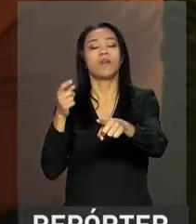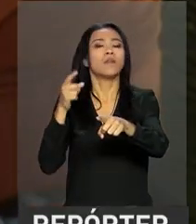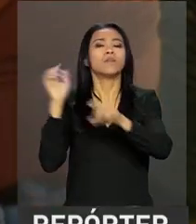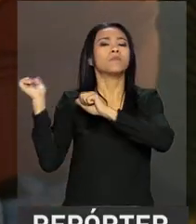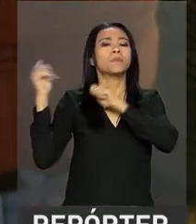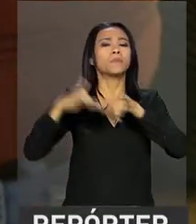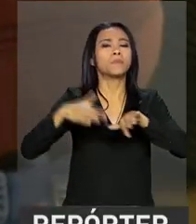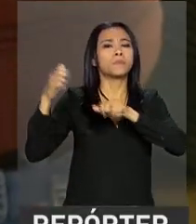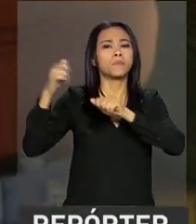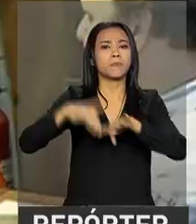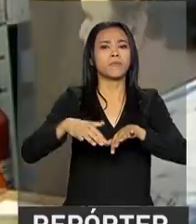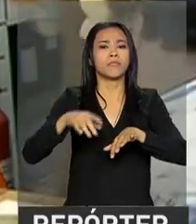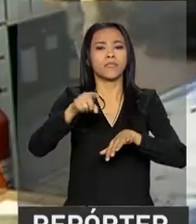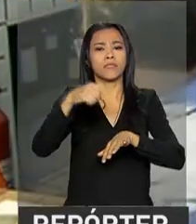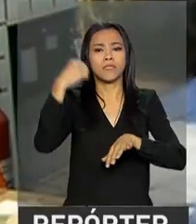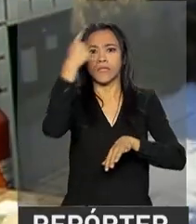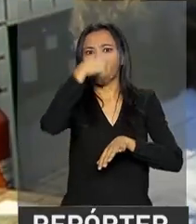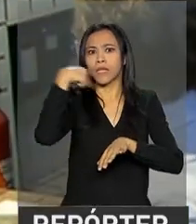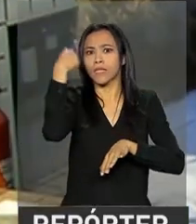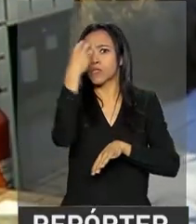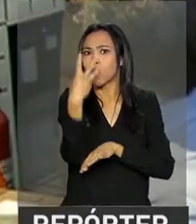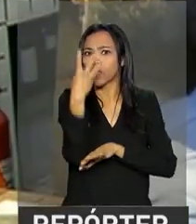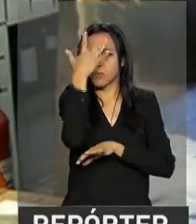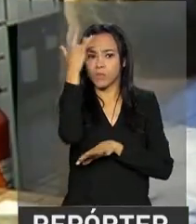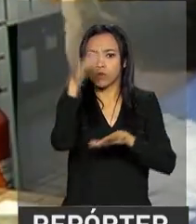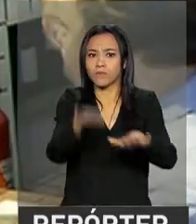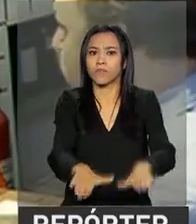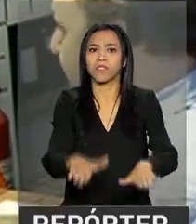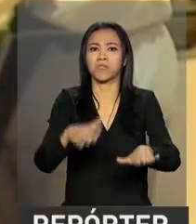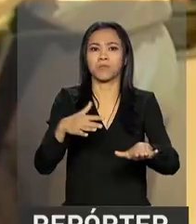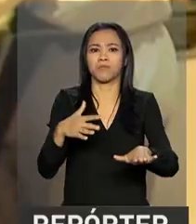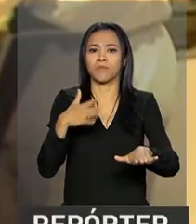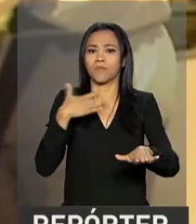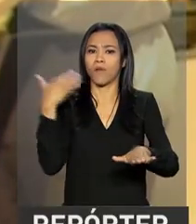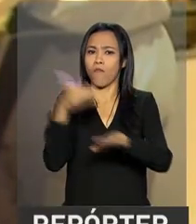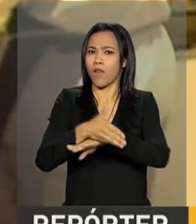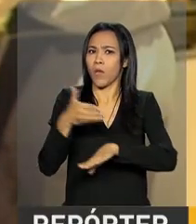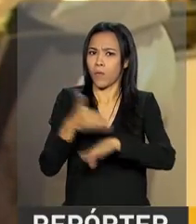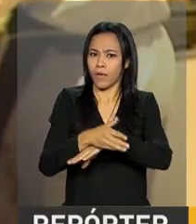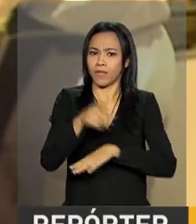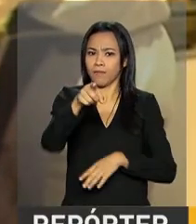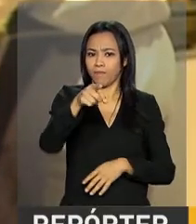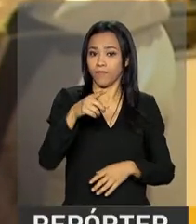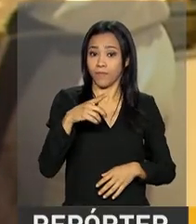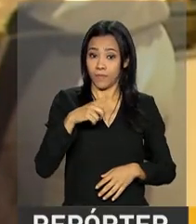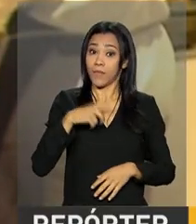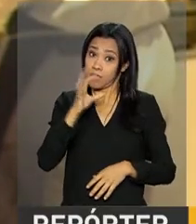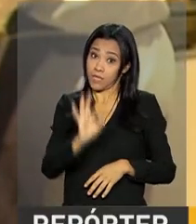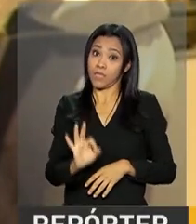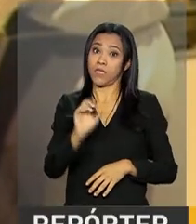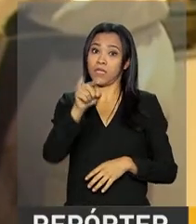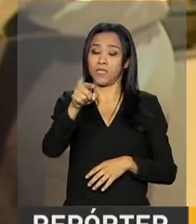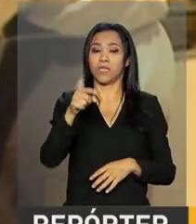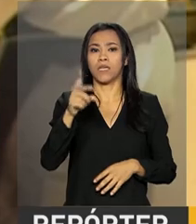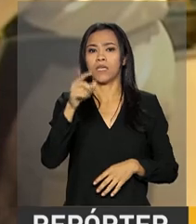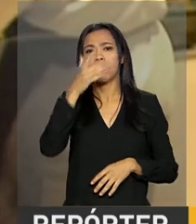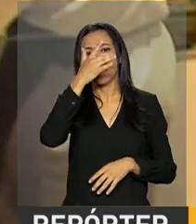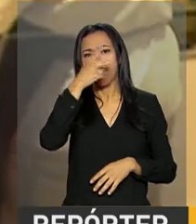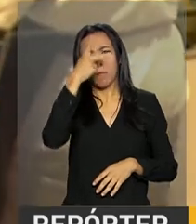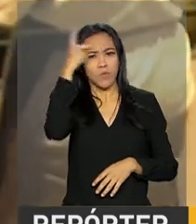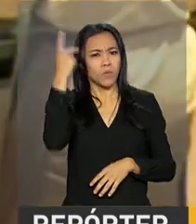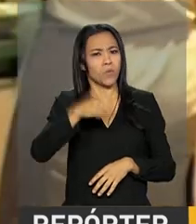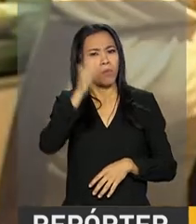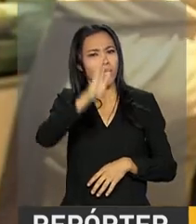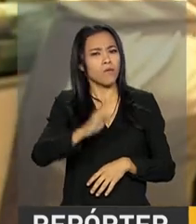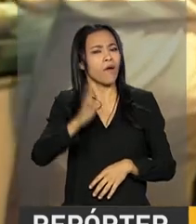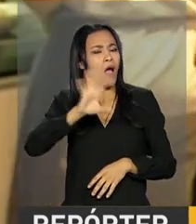chega a ser de três horas mas os freqüentadores nem se importam tenho certeza que o brasileiro ele é apaixonado pelo